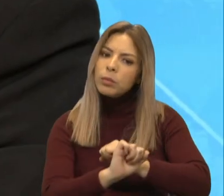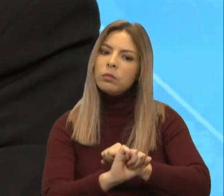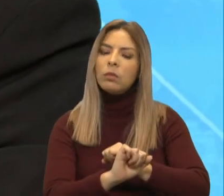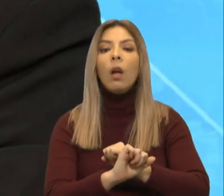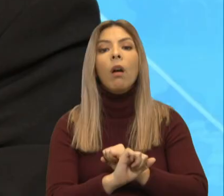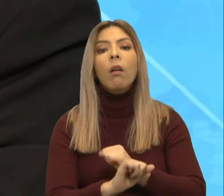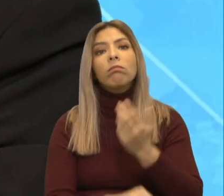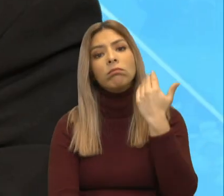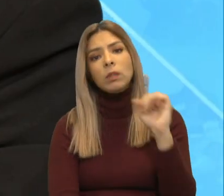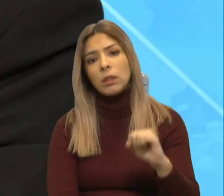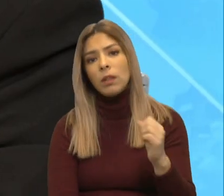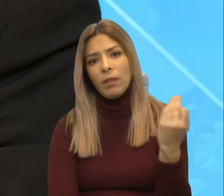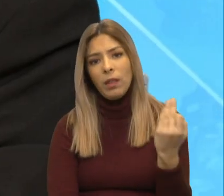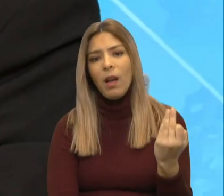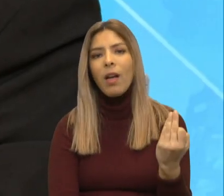porque